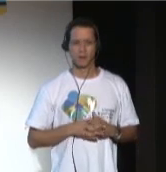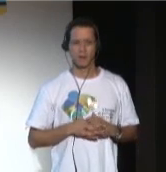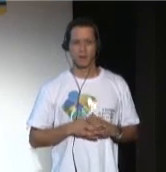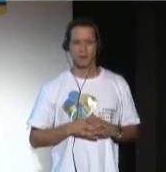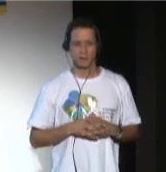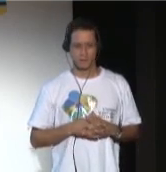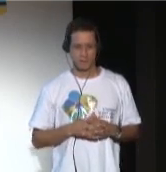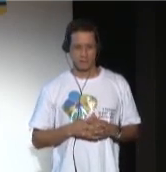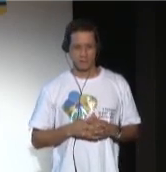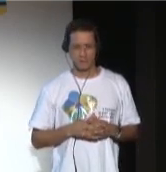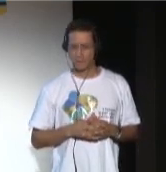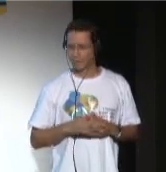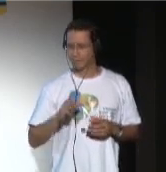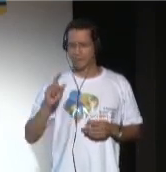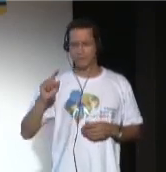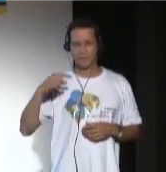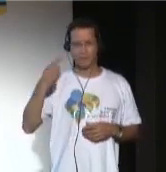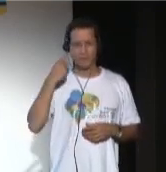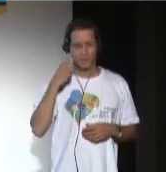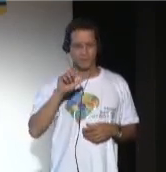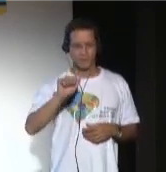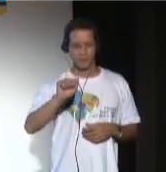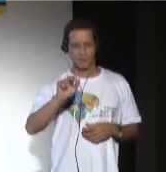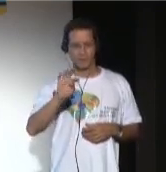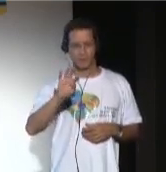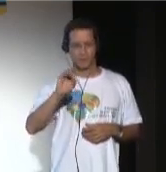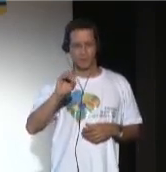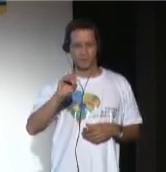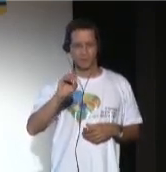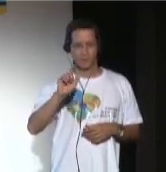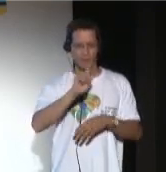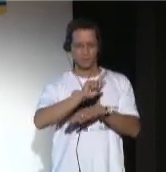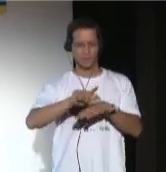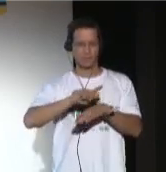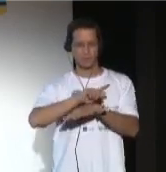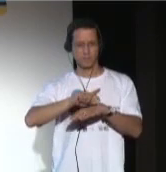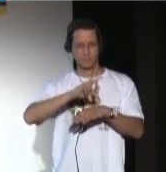Bom, o próximo é a autogestão. O verbo aqui é